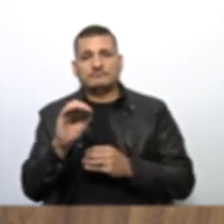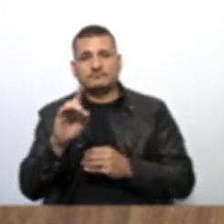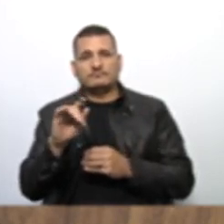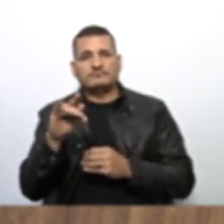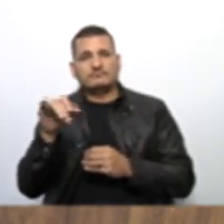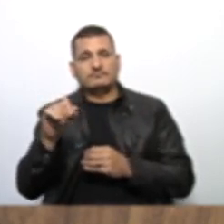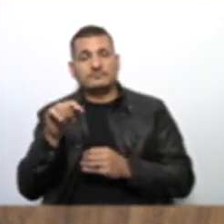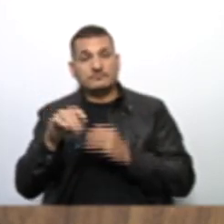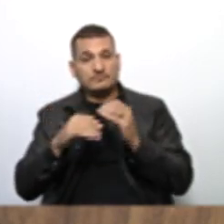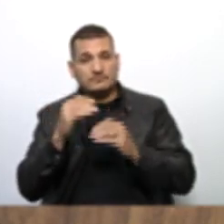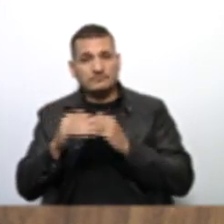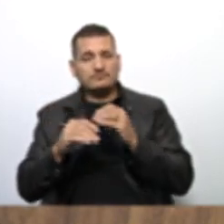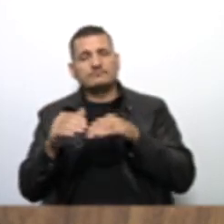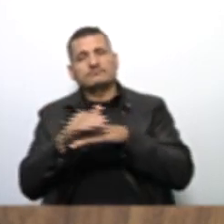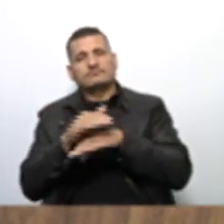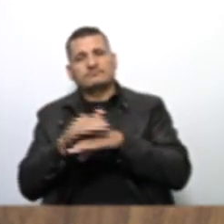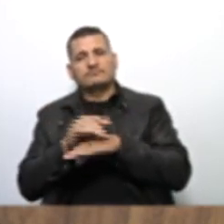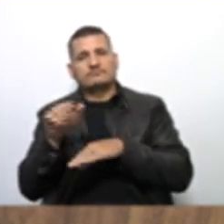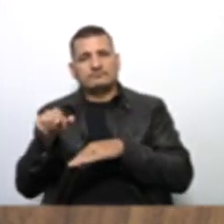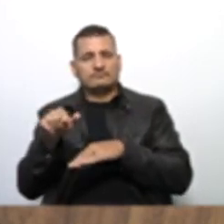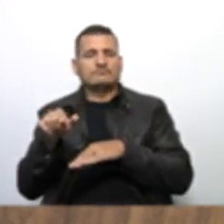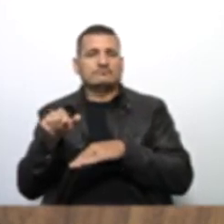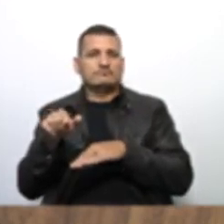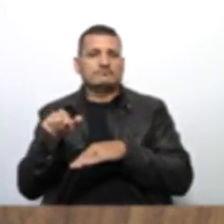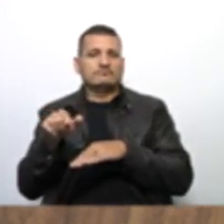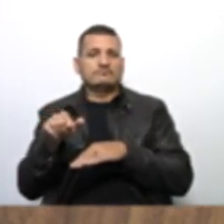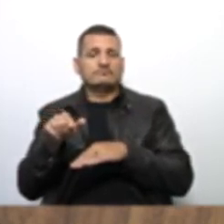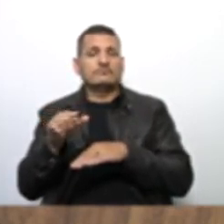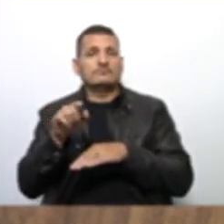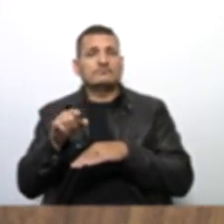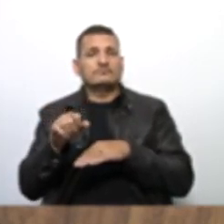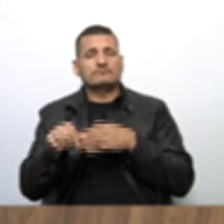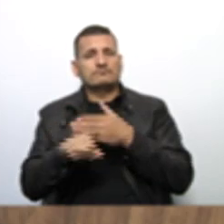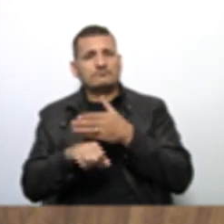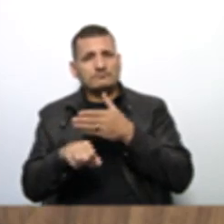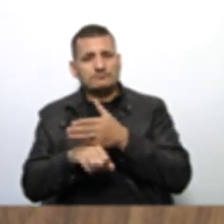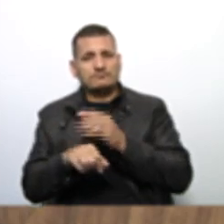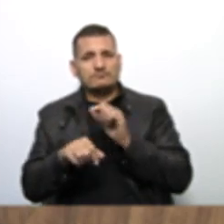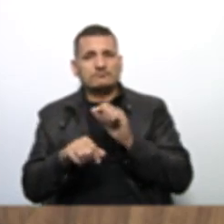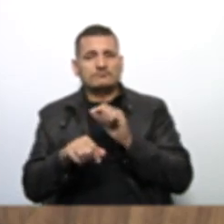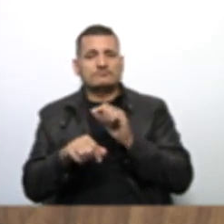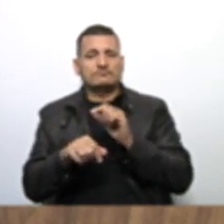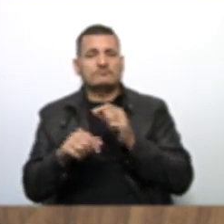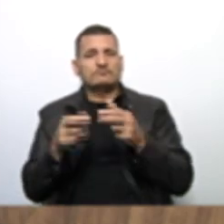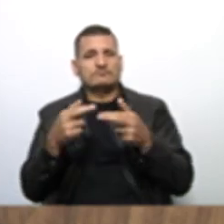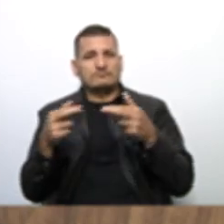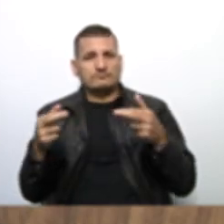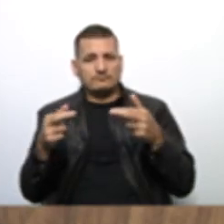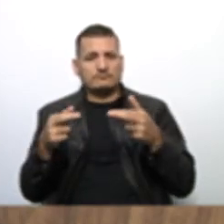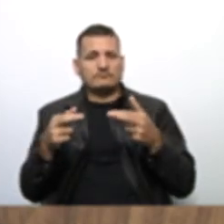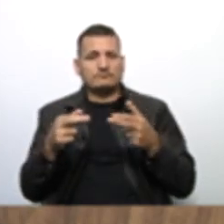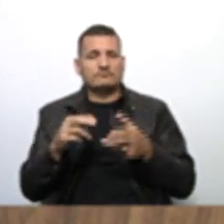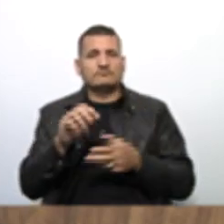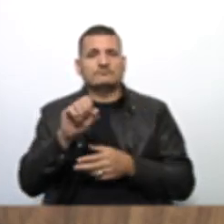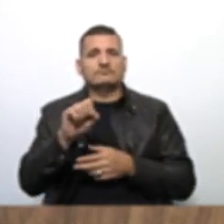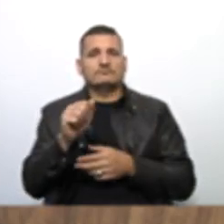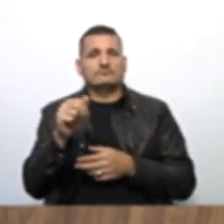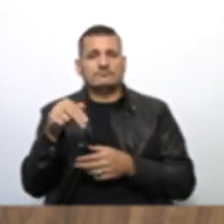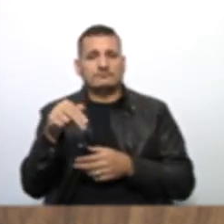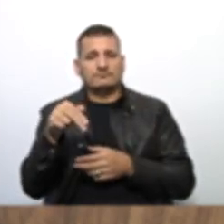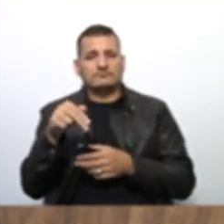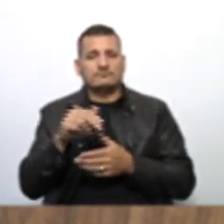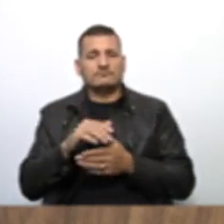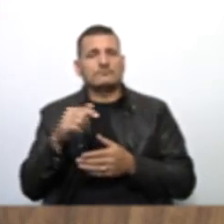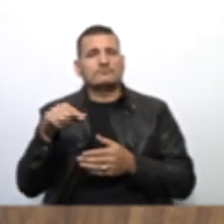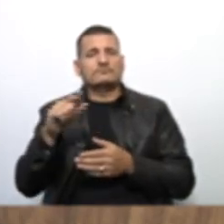ser armazenados nesses repositórios específicos que vão ser acessados através dessa rede que é a rede SAN, tá bom? Então, para que